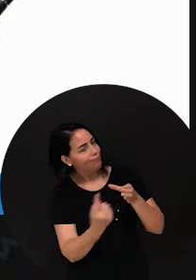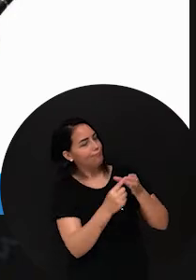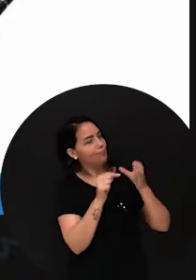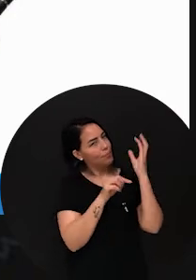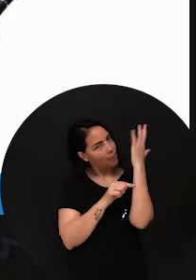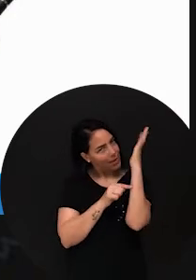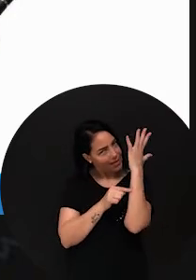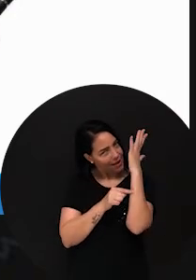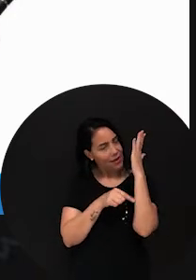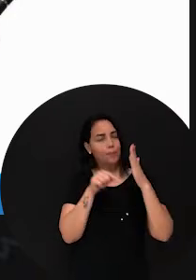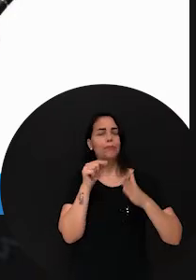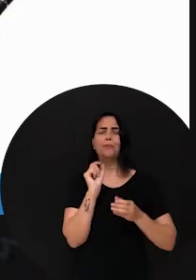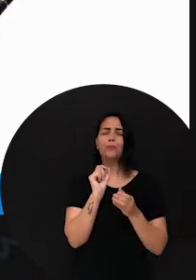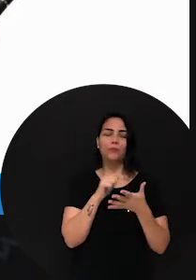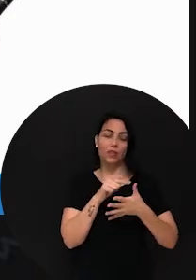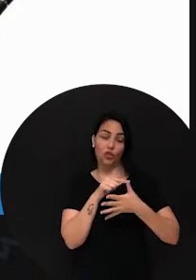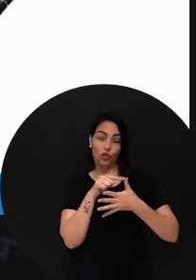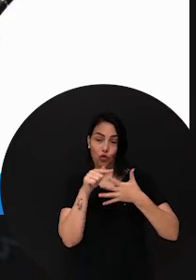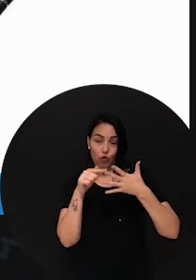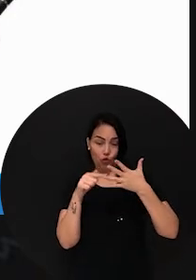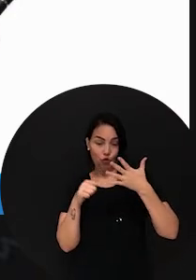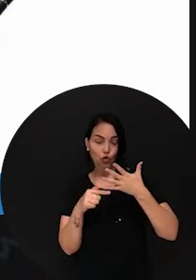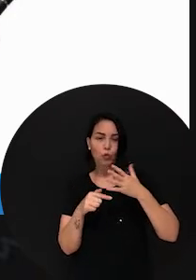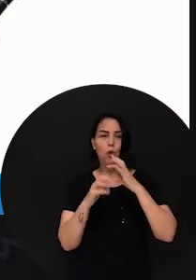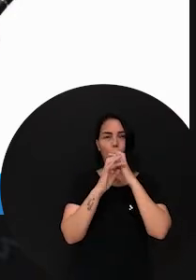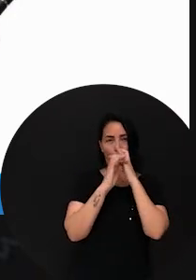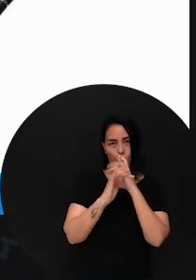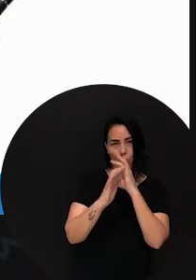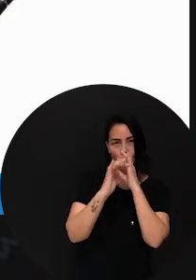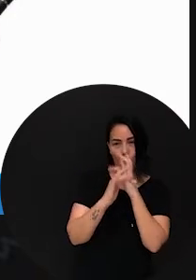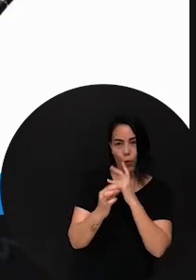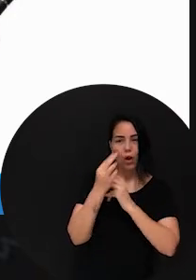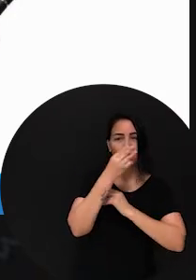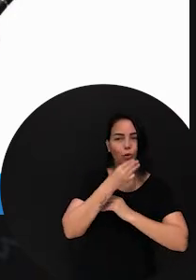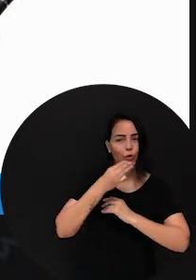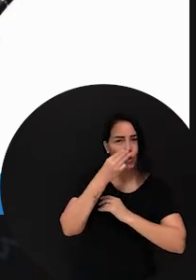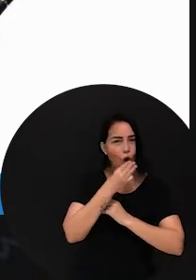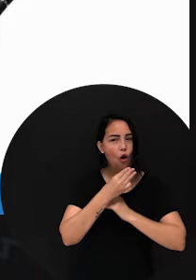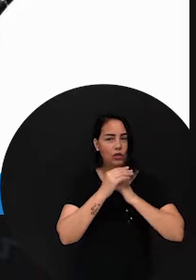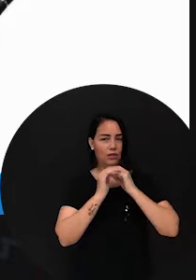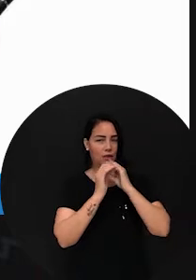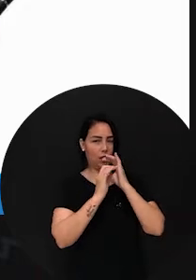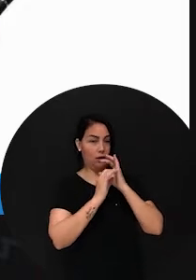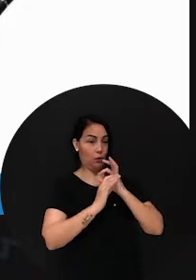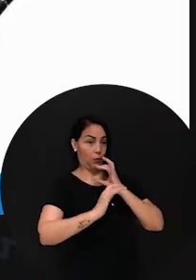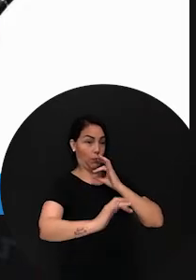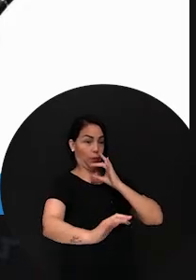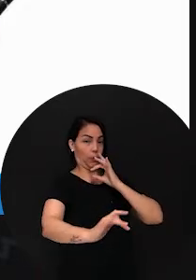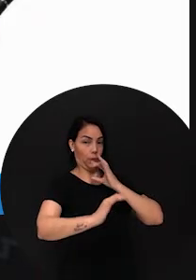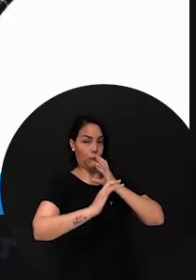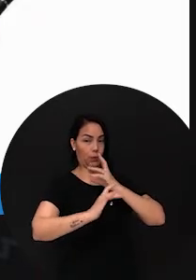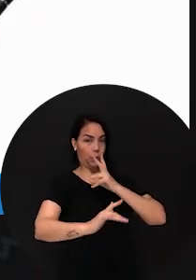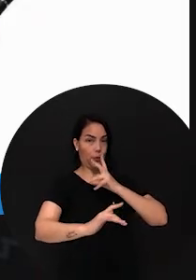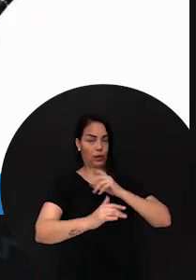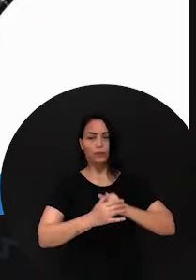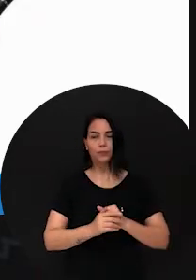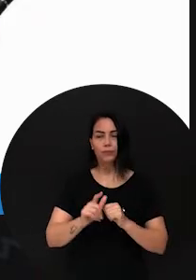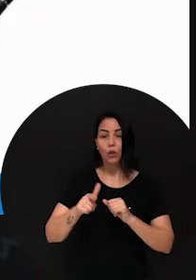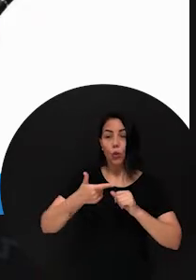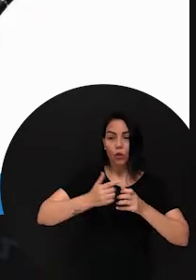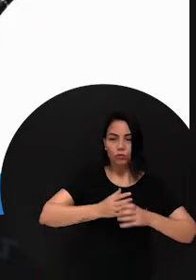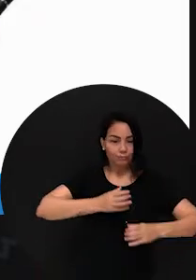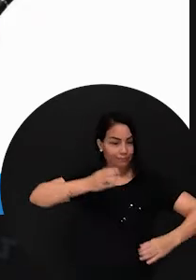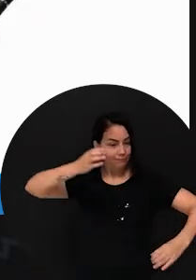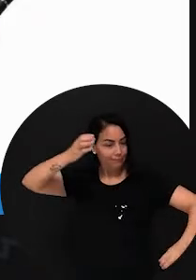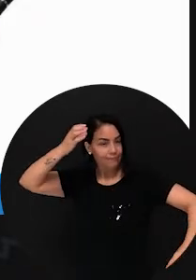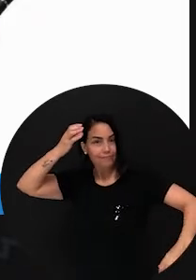temos a flauta doce, que também tem vários tamanhos, a flauta transversal, temos o fagote